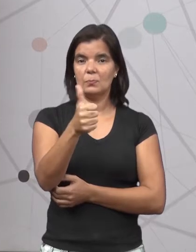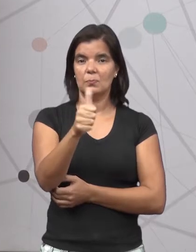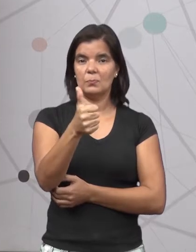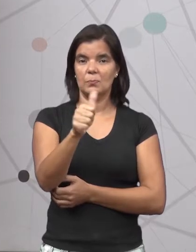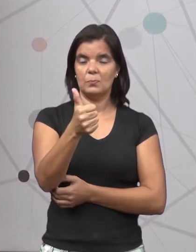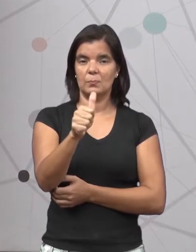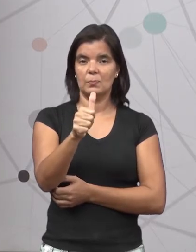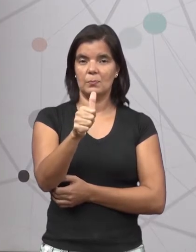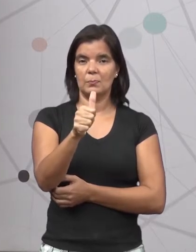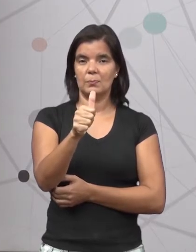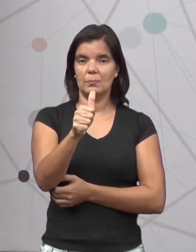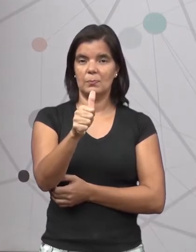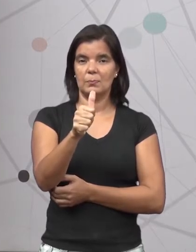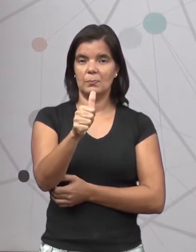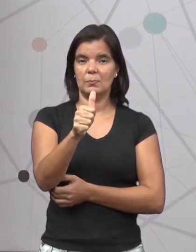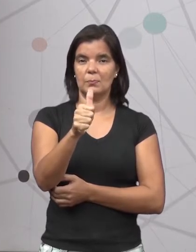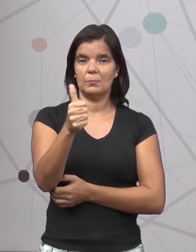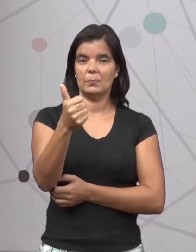11,